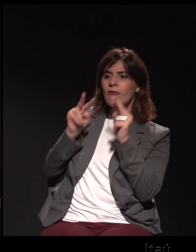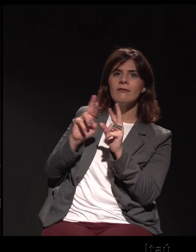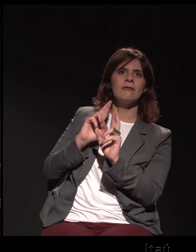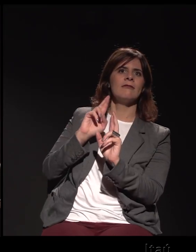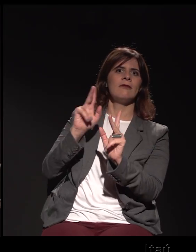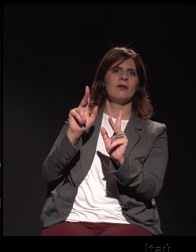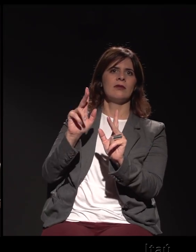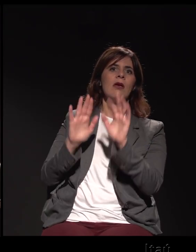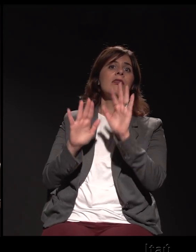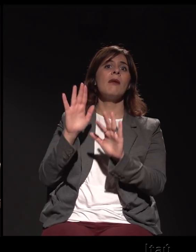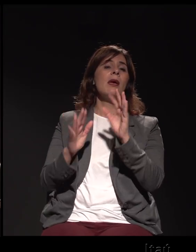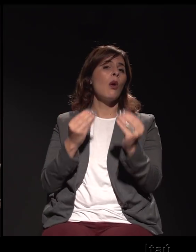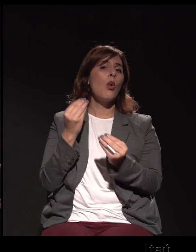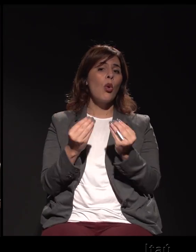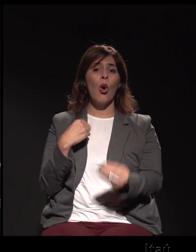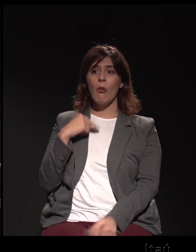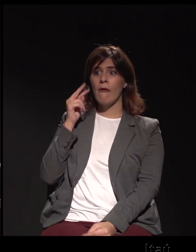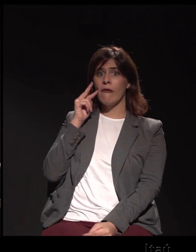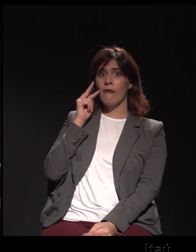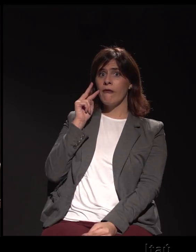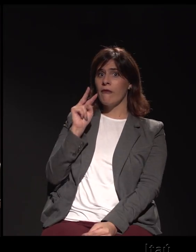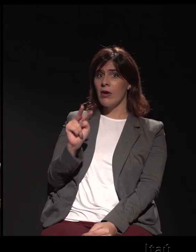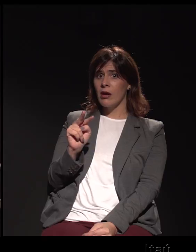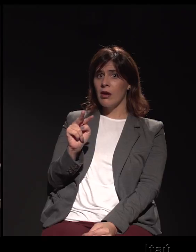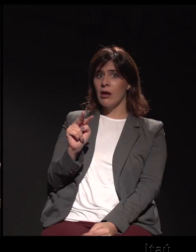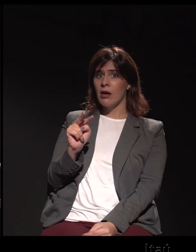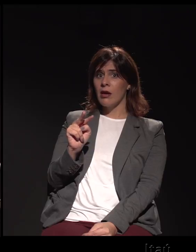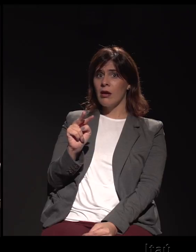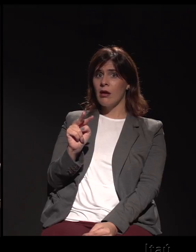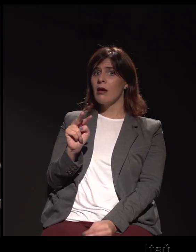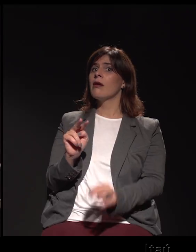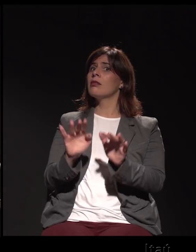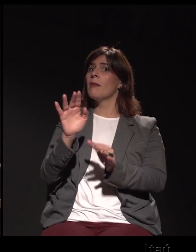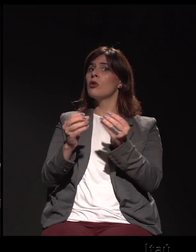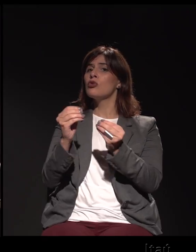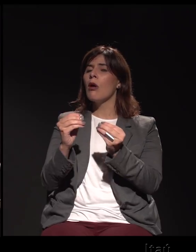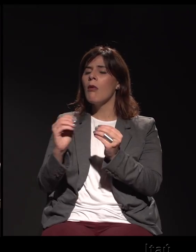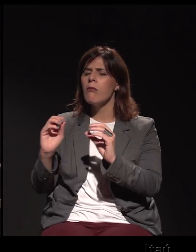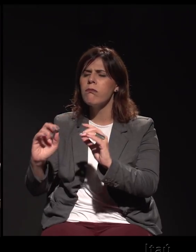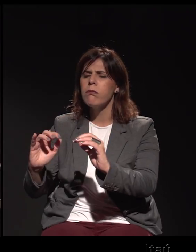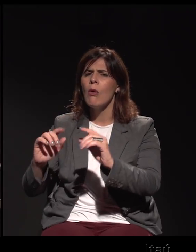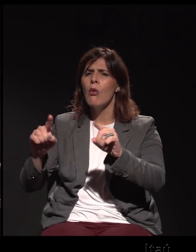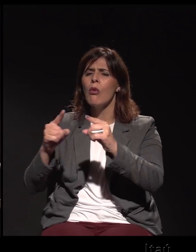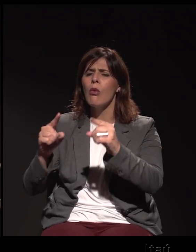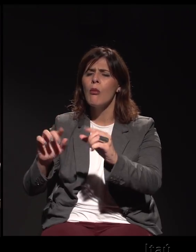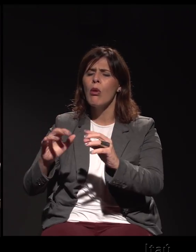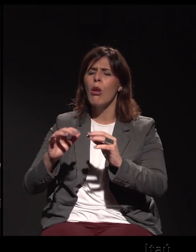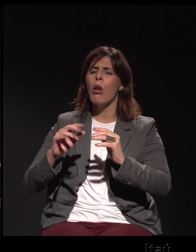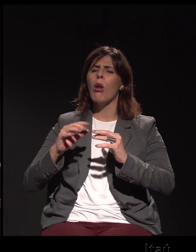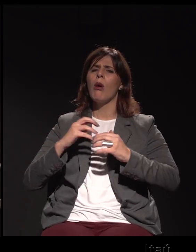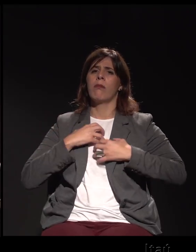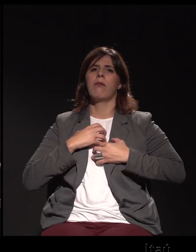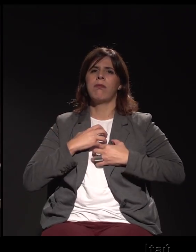Então, dependendo do modo que a gente vê a cidade, é acústica. Uma coisa a gente está dentro daquele lugar, outra coisa a gente está